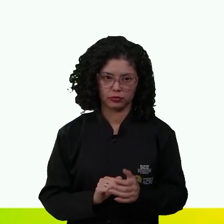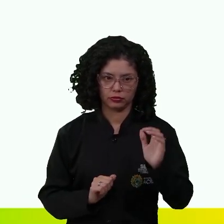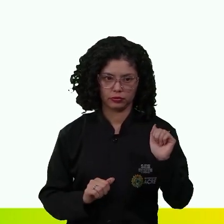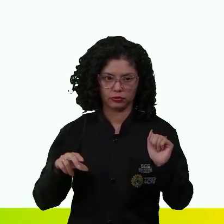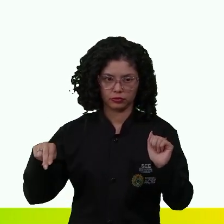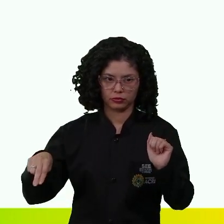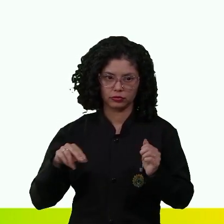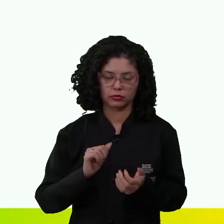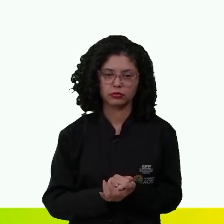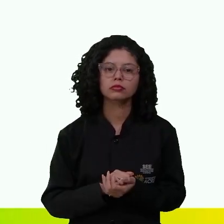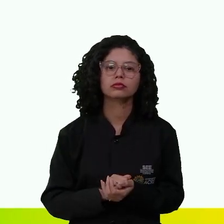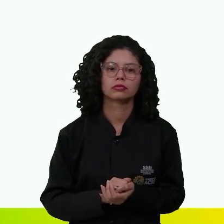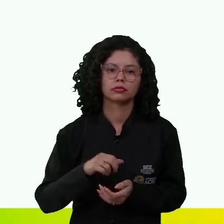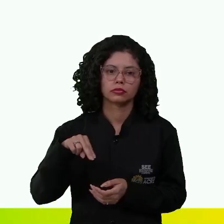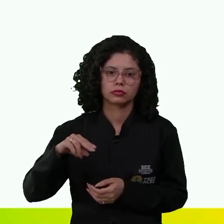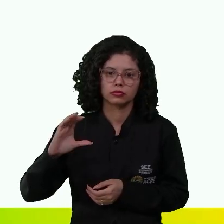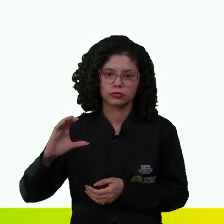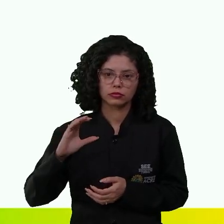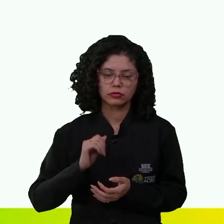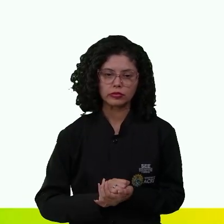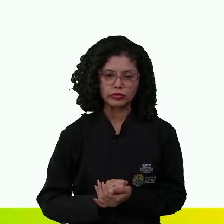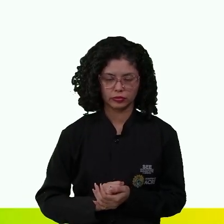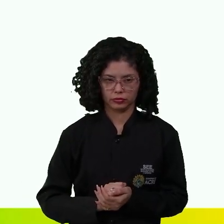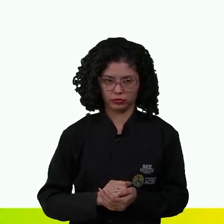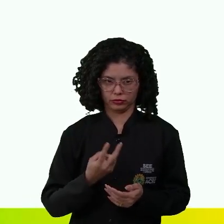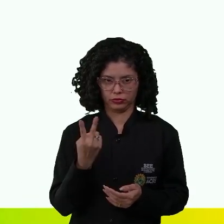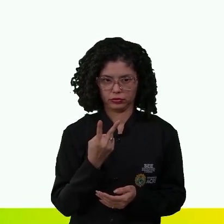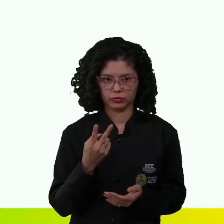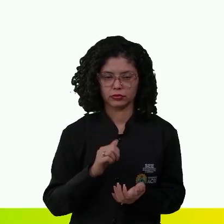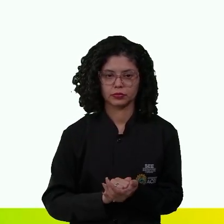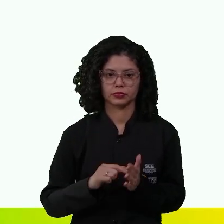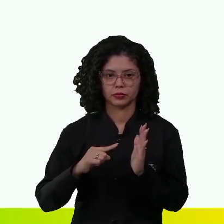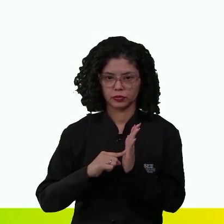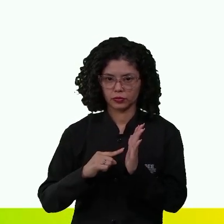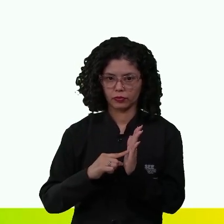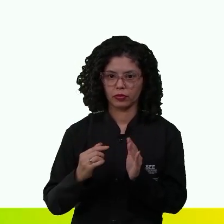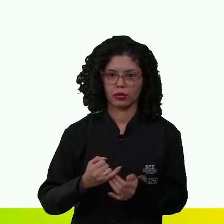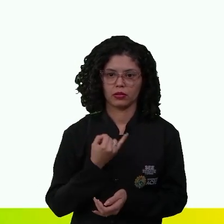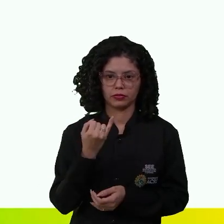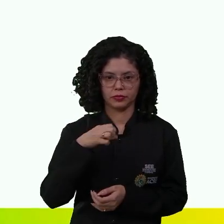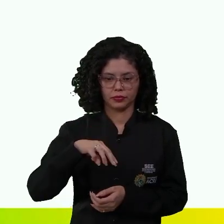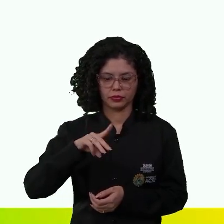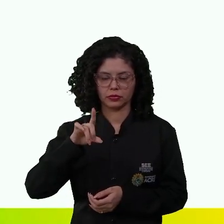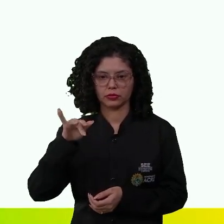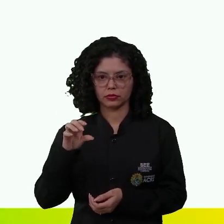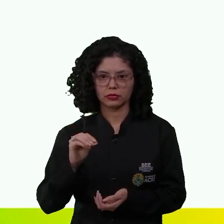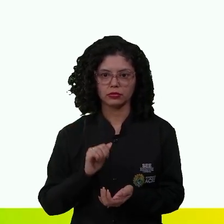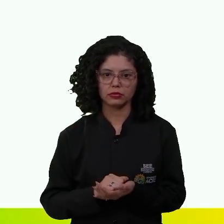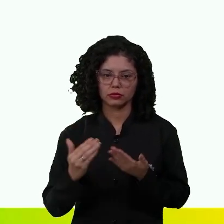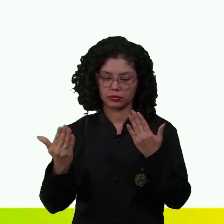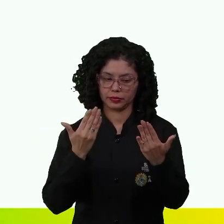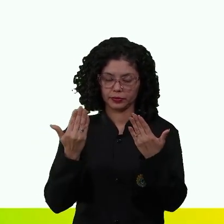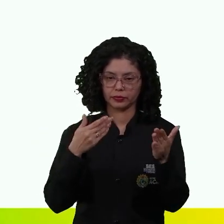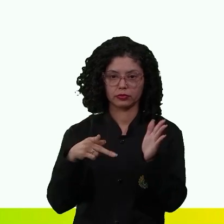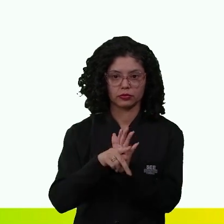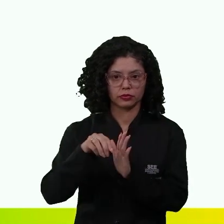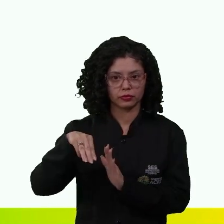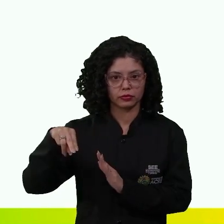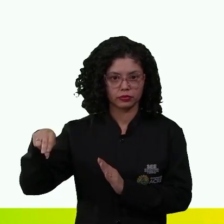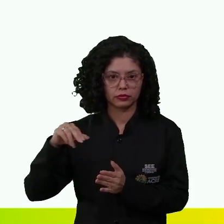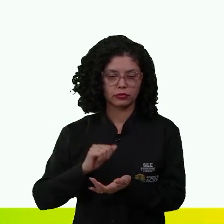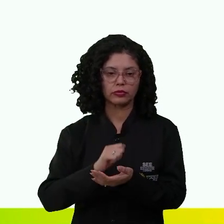AN igual ao lado NC. Então, ambos são ponto médio. E se BC é paralelo a MN,